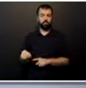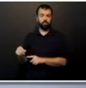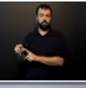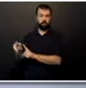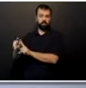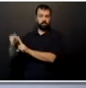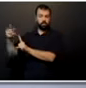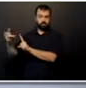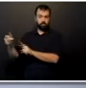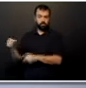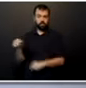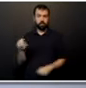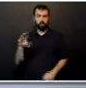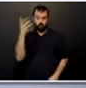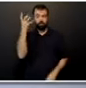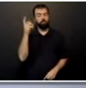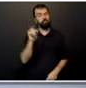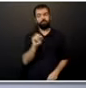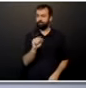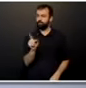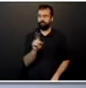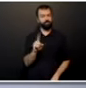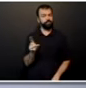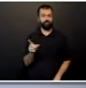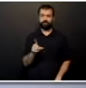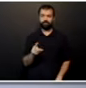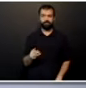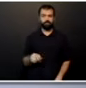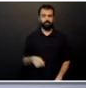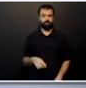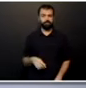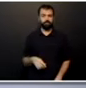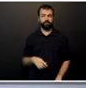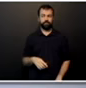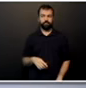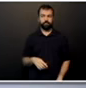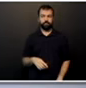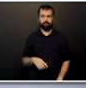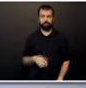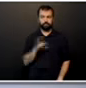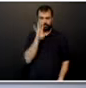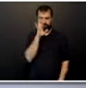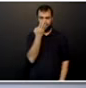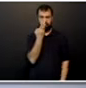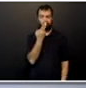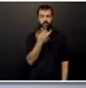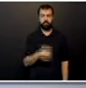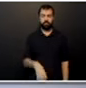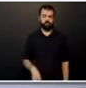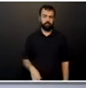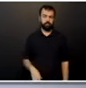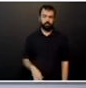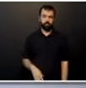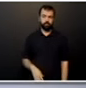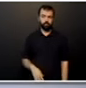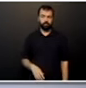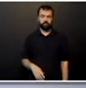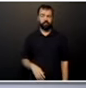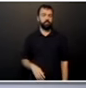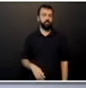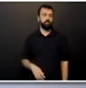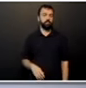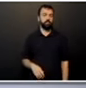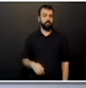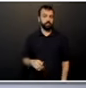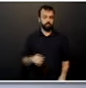a quantidade de água então a primeira afirmação é falsa não há proporcionalidade entre a quantidade de arroz e água